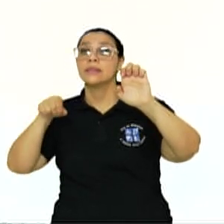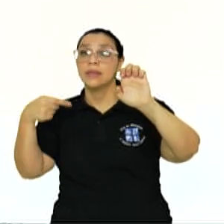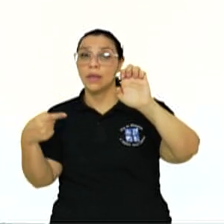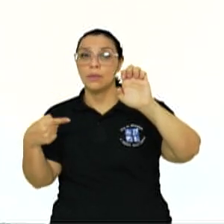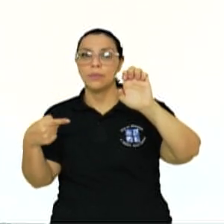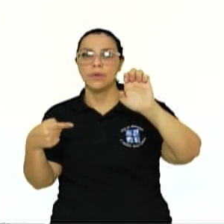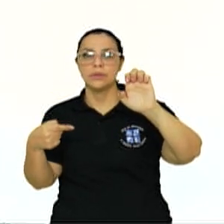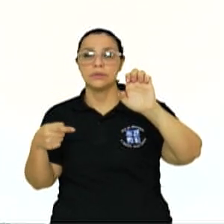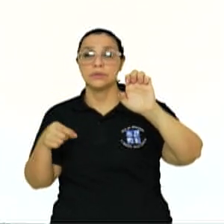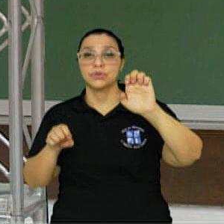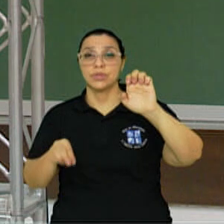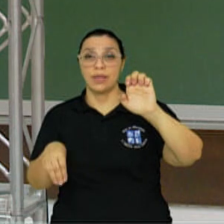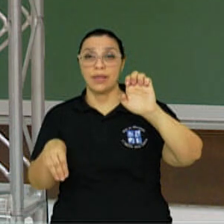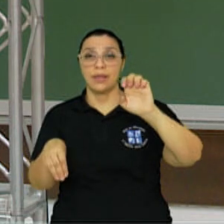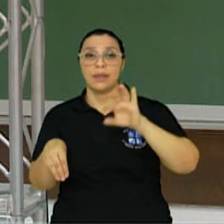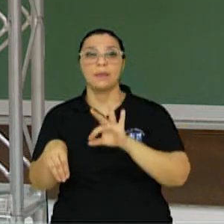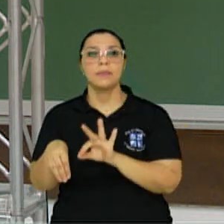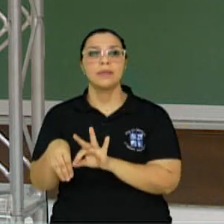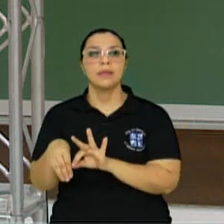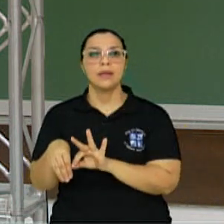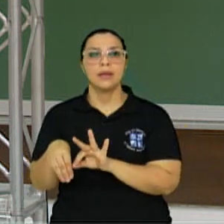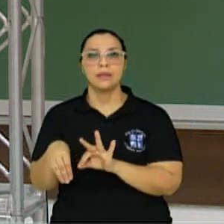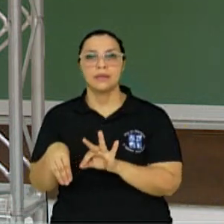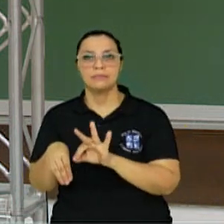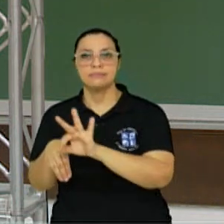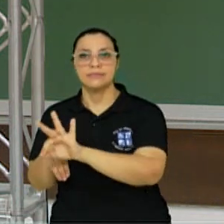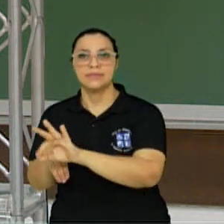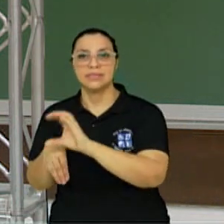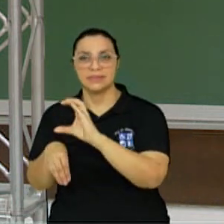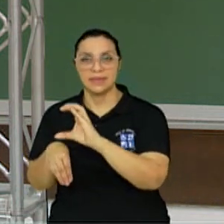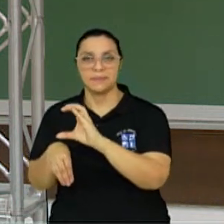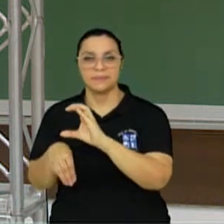do ponto M ao ponto C.